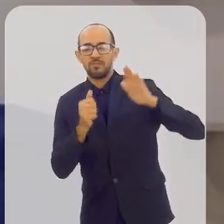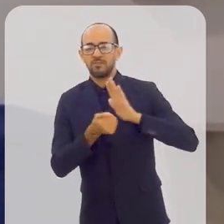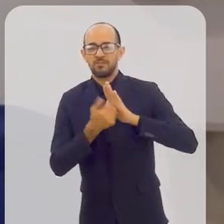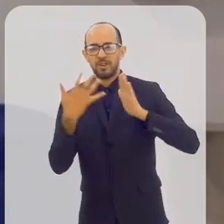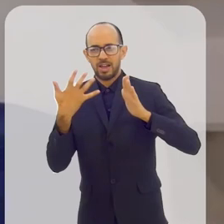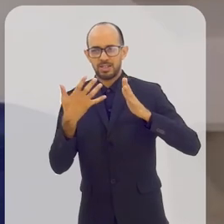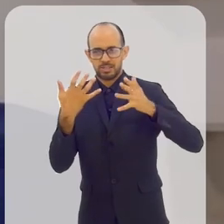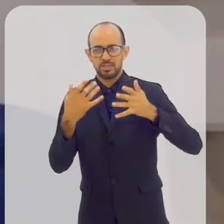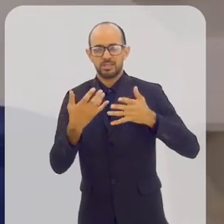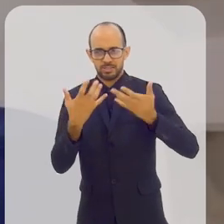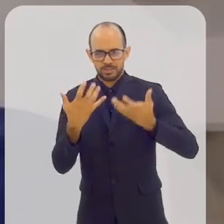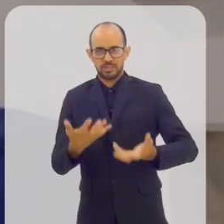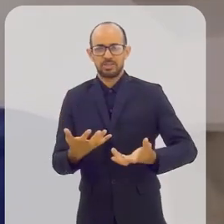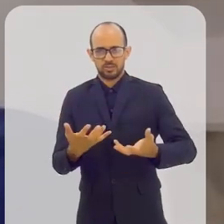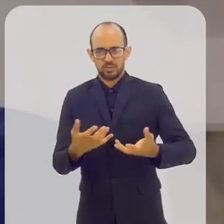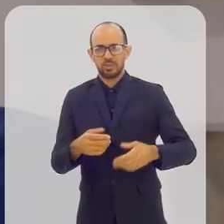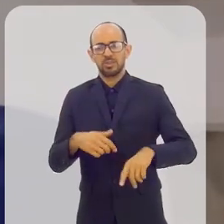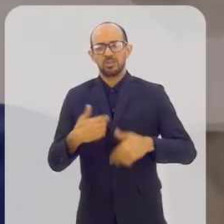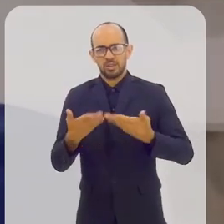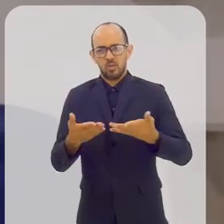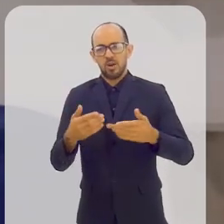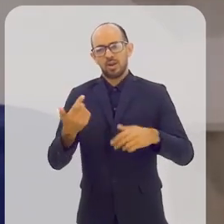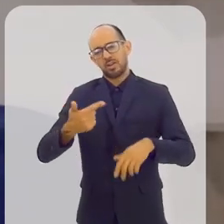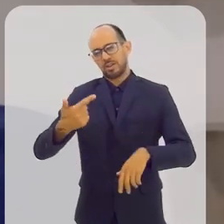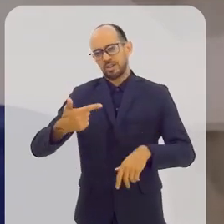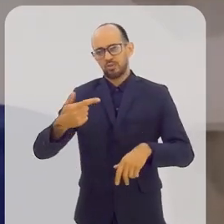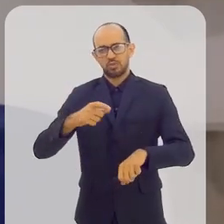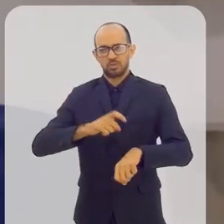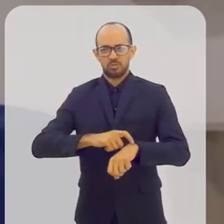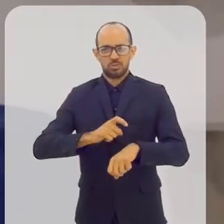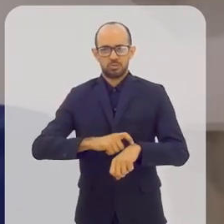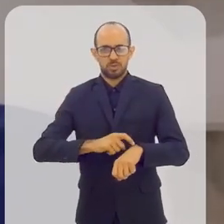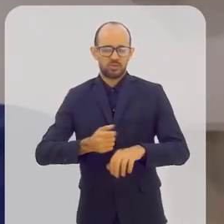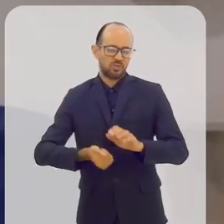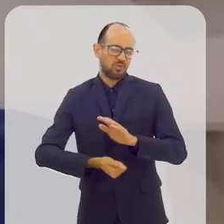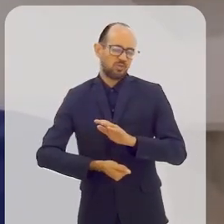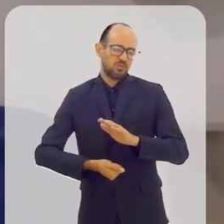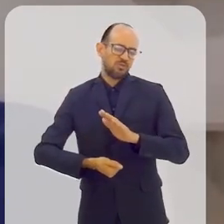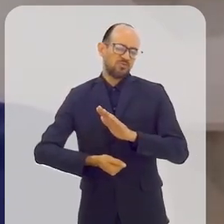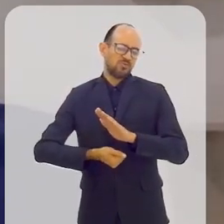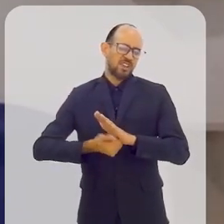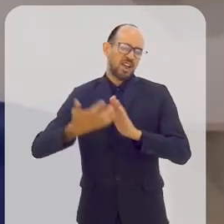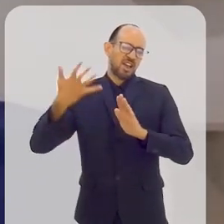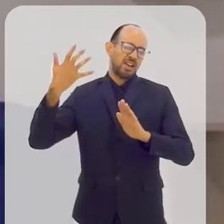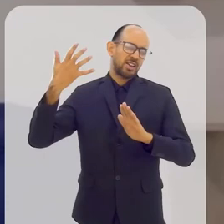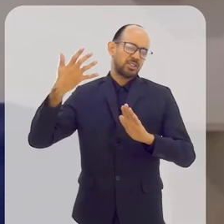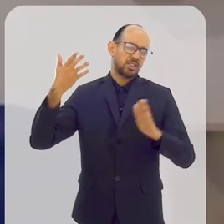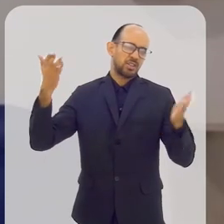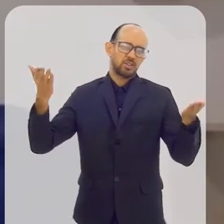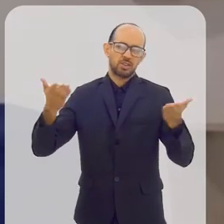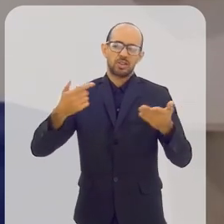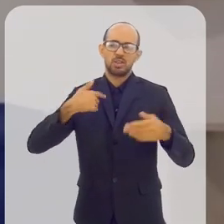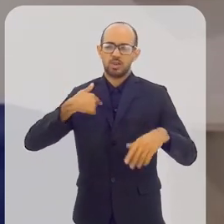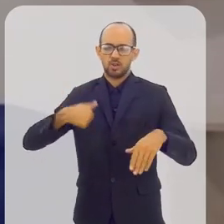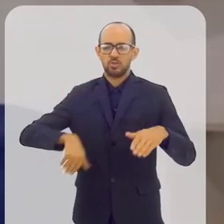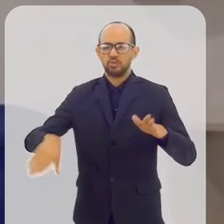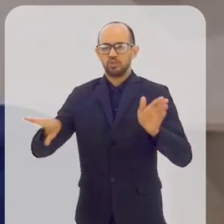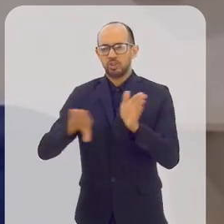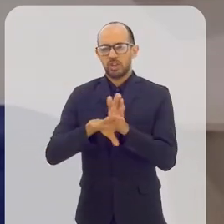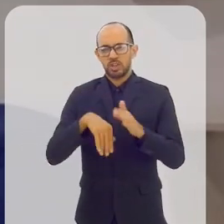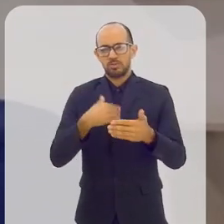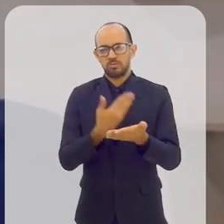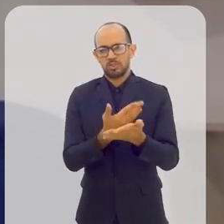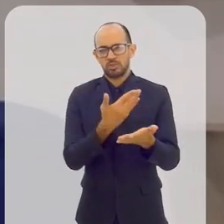elegeram para participar. Então, a gente já está nessa segunda etapa com uma série. Hoje, eu estou chegando agora de uma